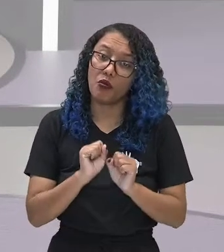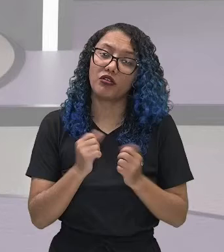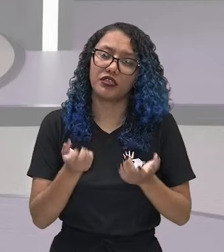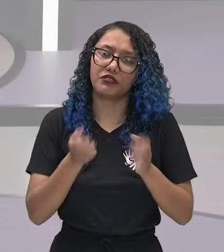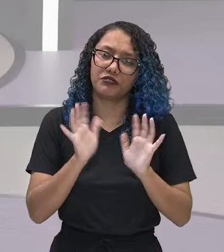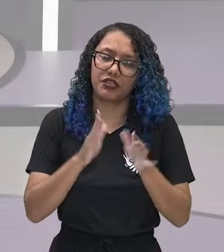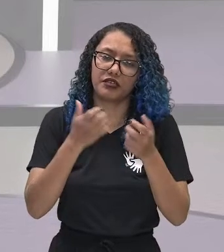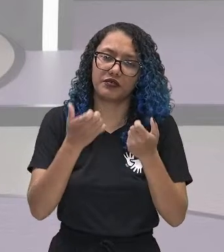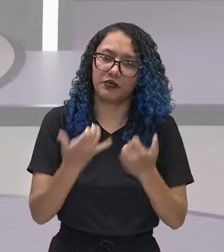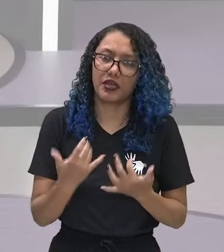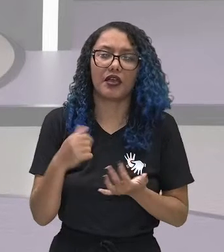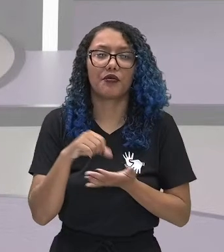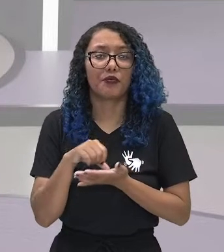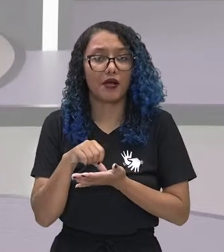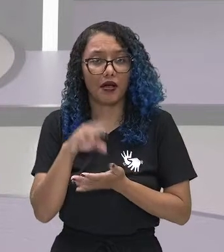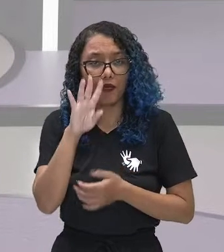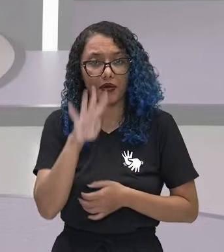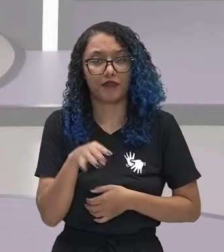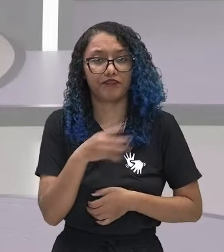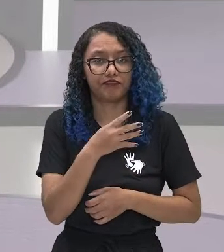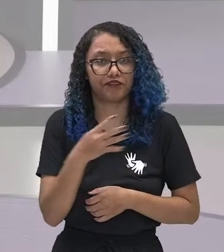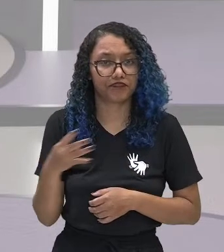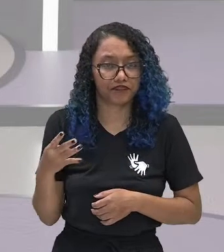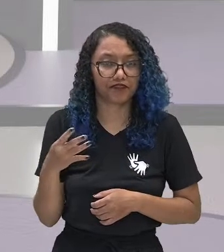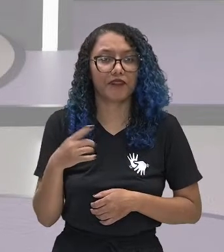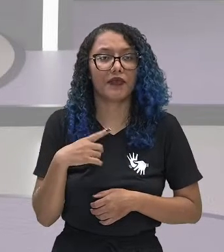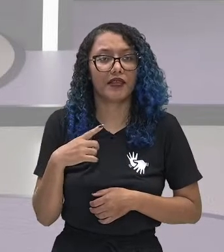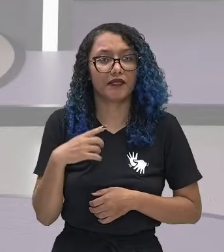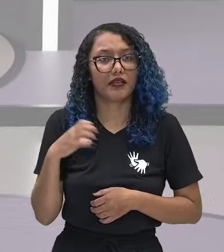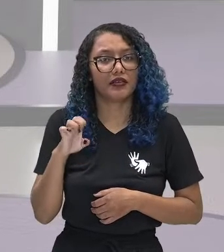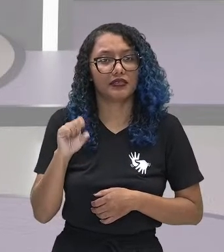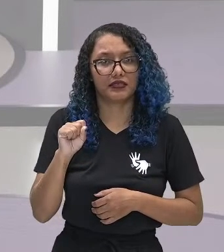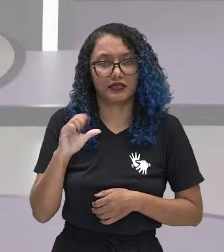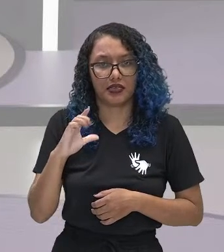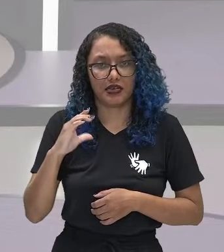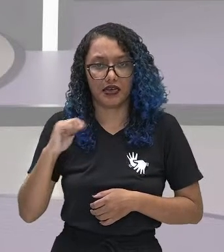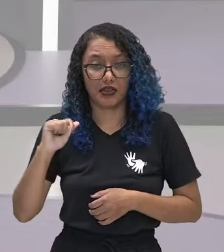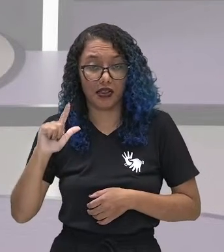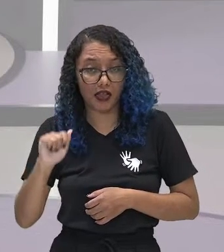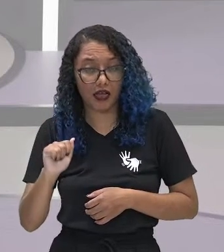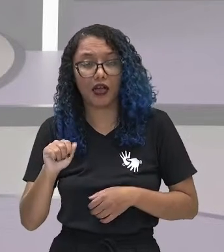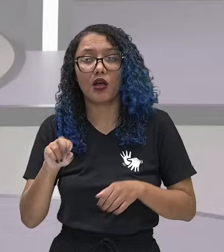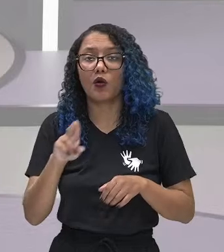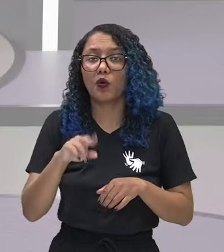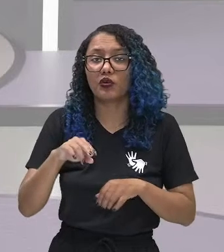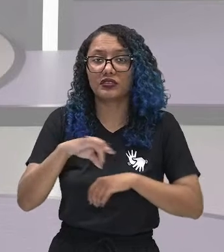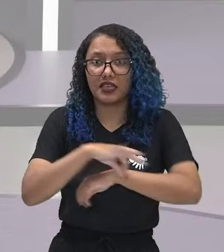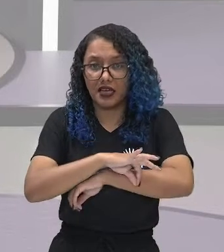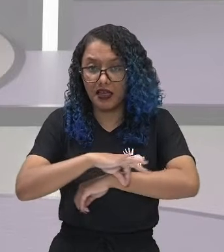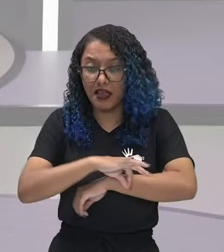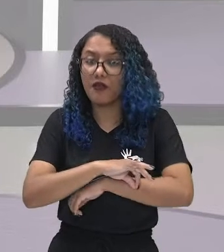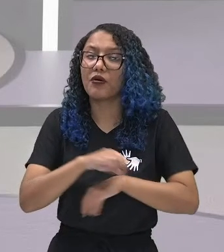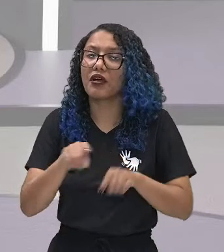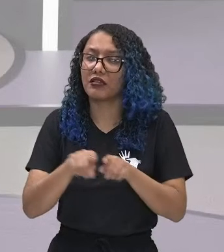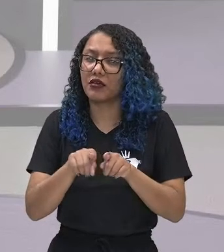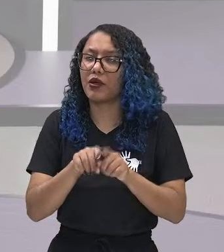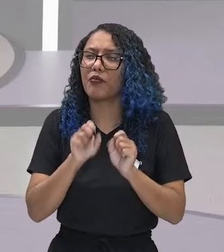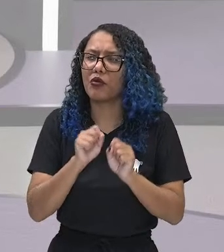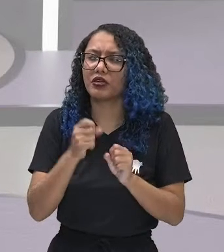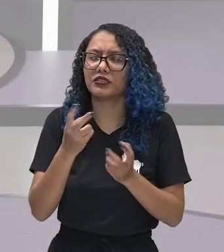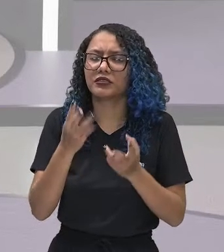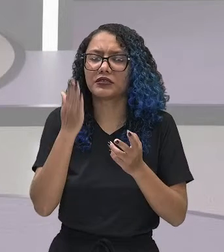com uma escala, e aí essa escala a gente vai utilizar uma régua, e aí você pode ter uma noção exata ou